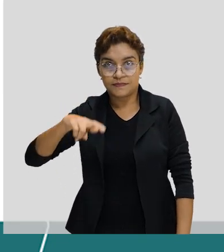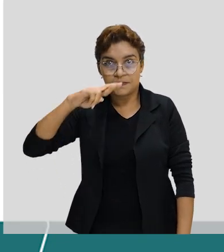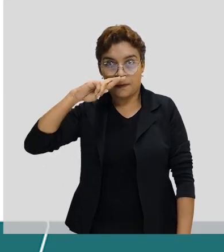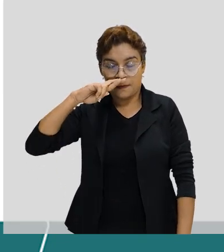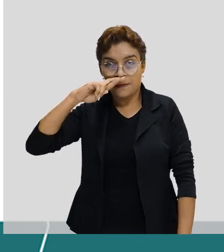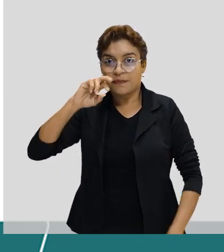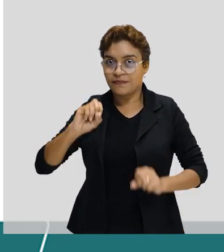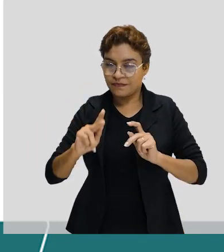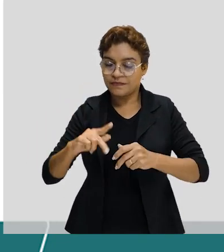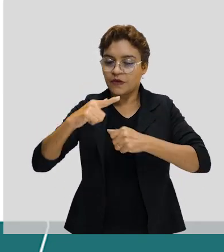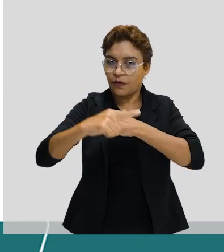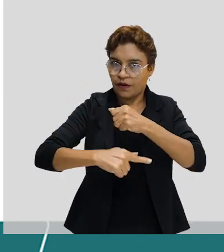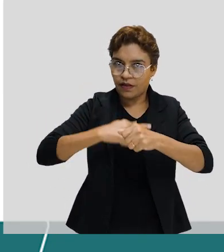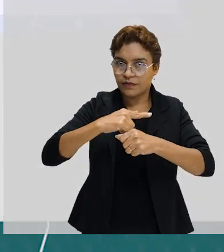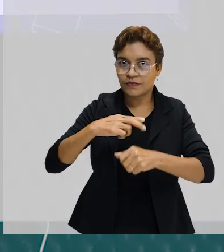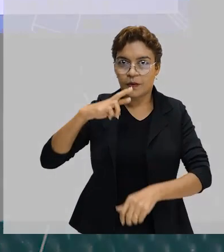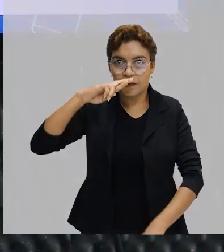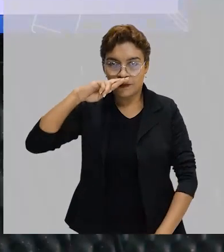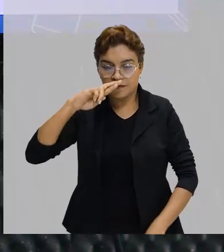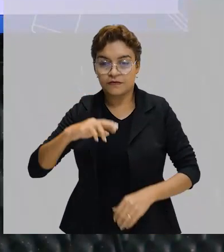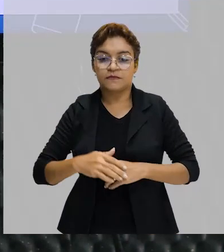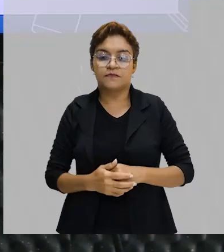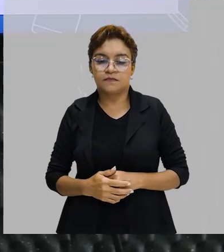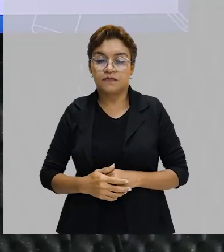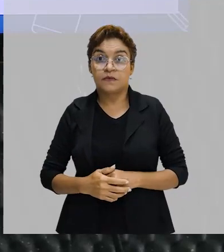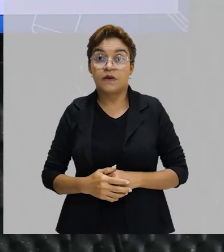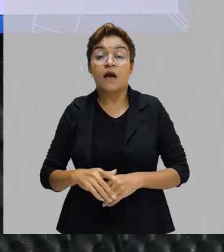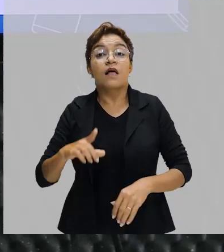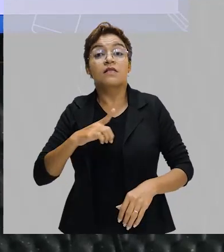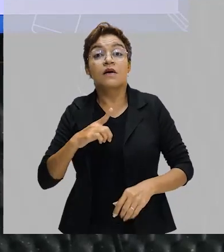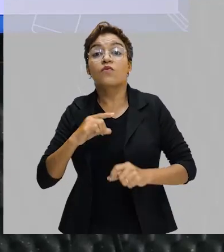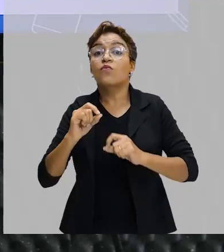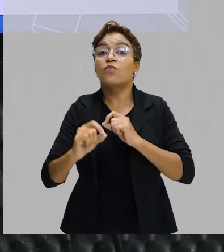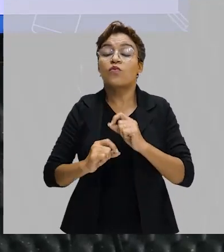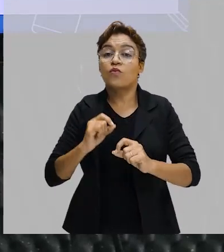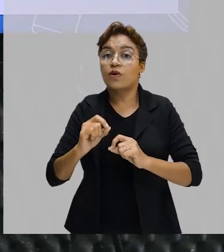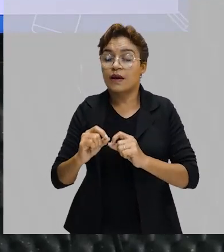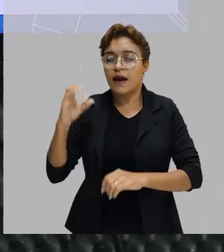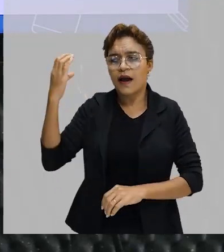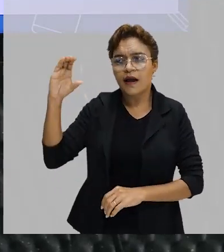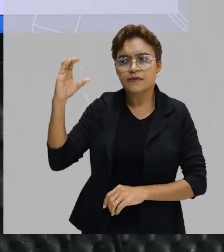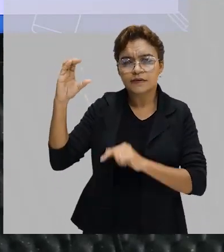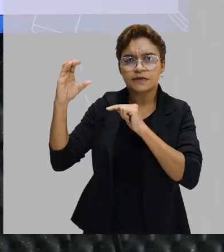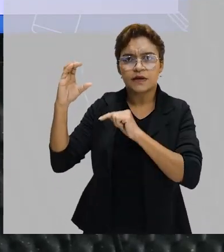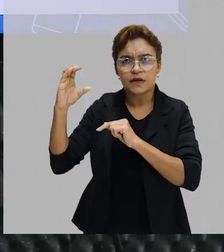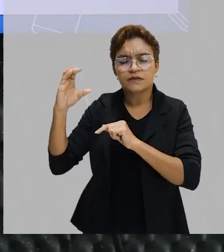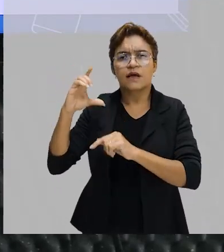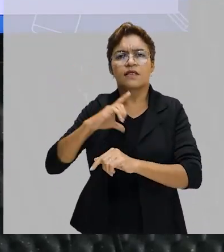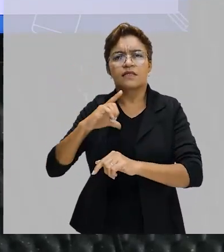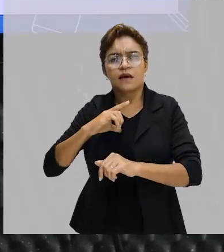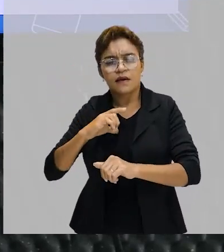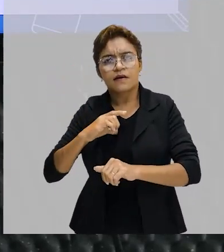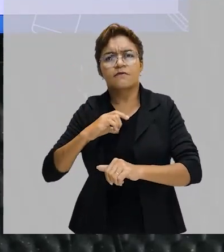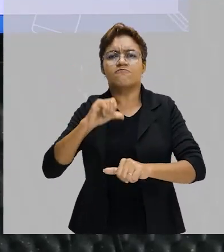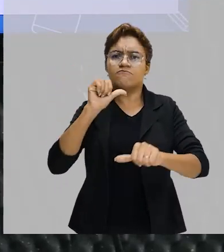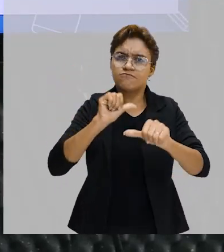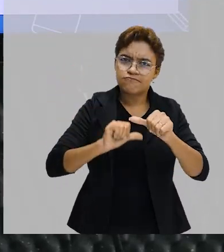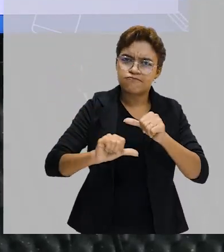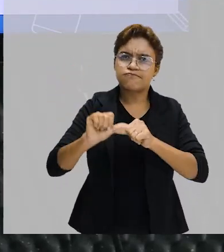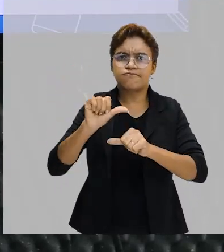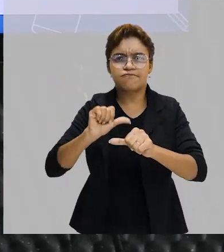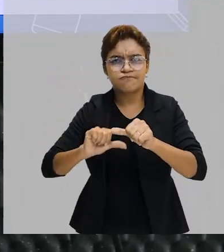aperfeiçoamento, certo? Isso acontece o tempo todo na ciência. Sempre vamos ter